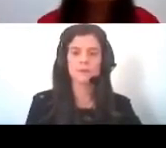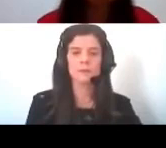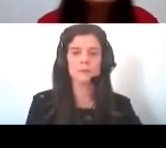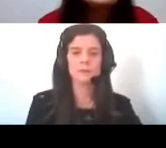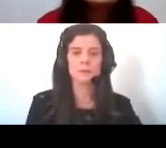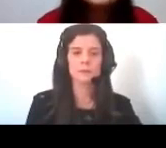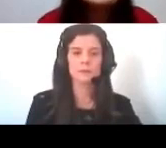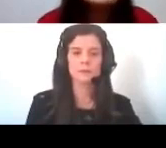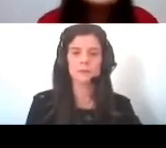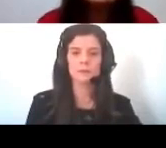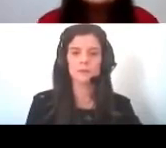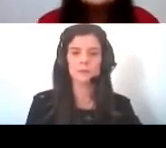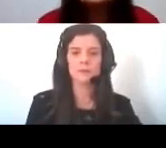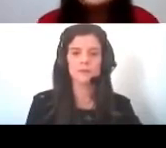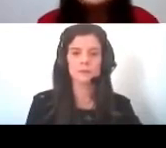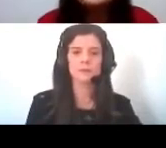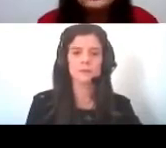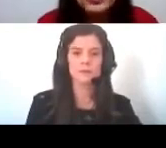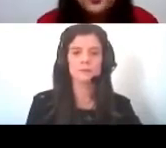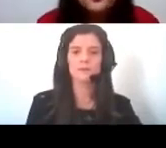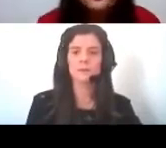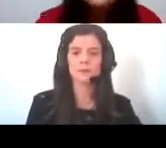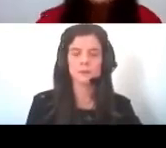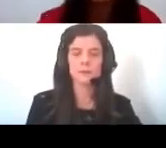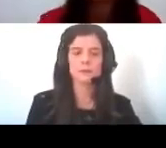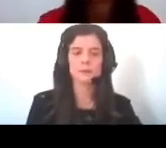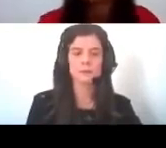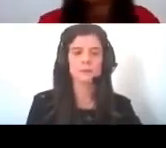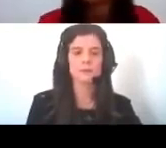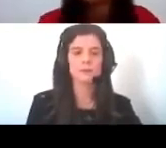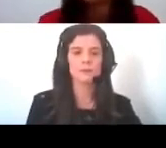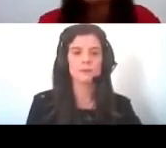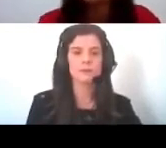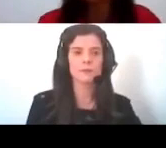Além disso, ela faz a proteção do nosso patrimônio cultural.